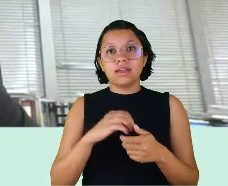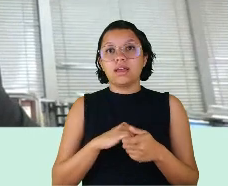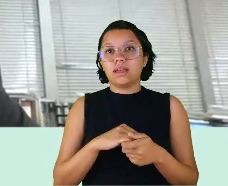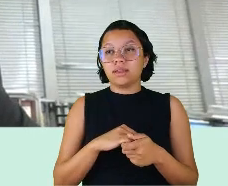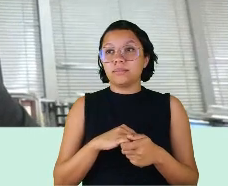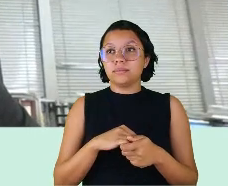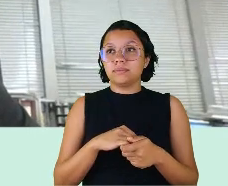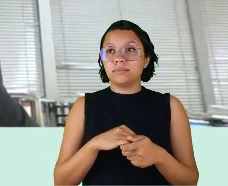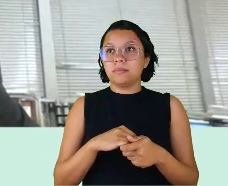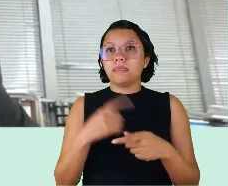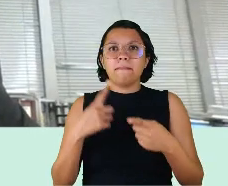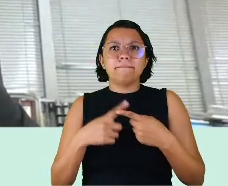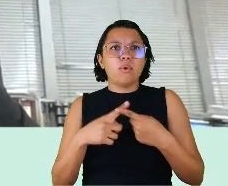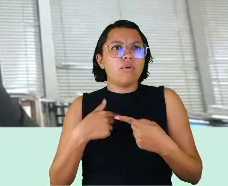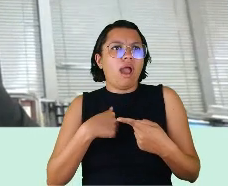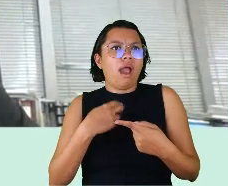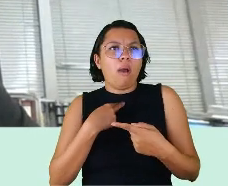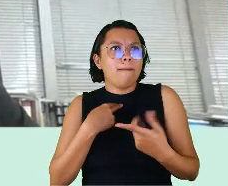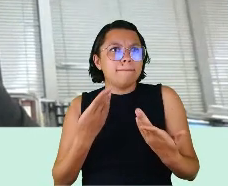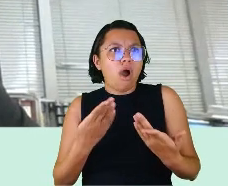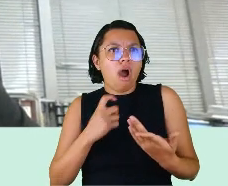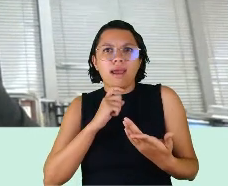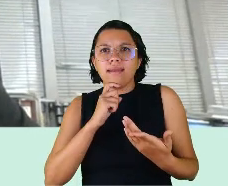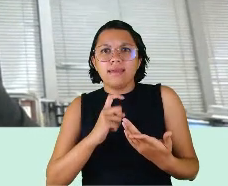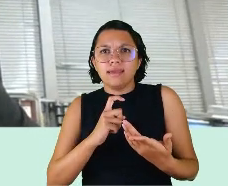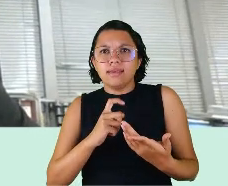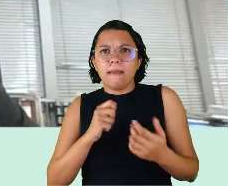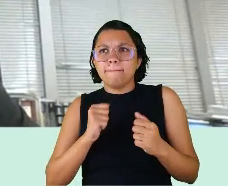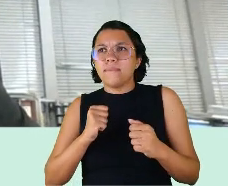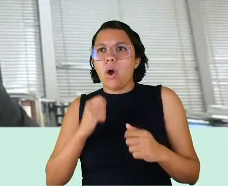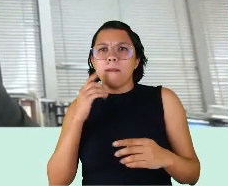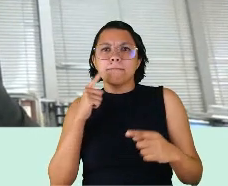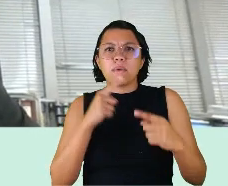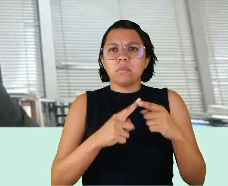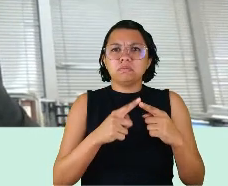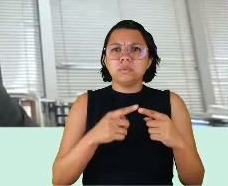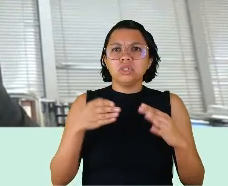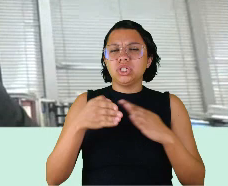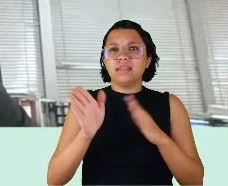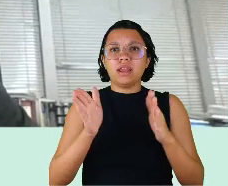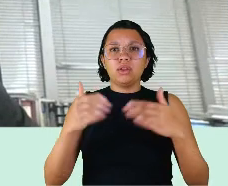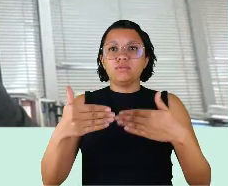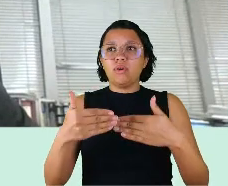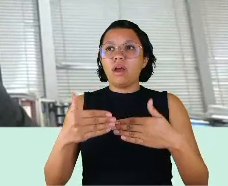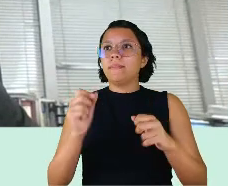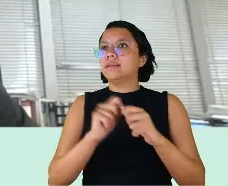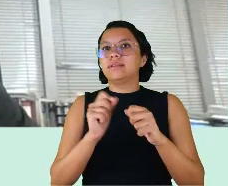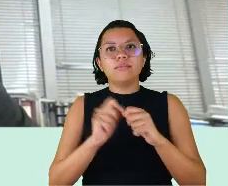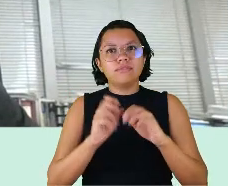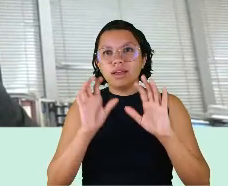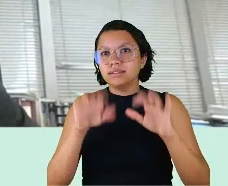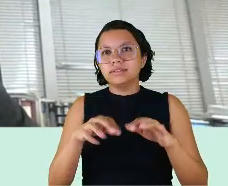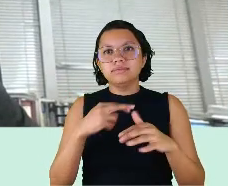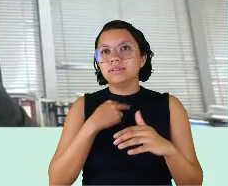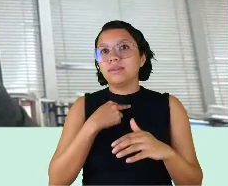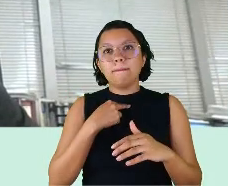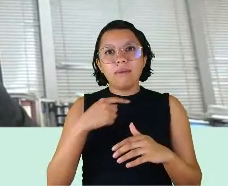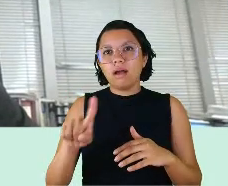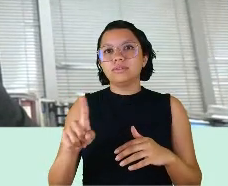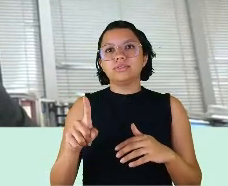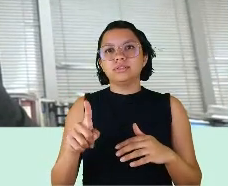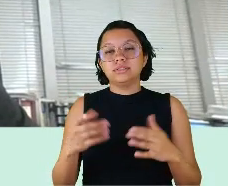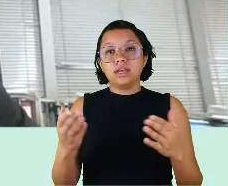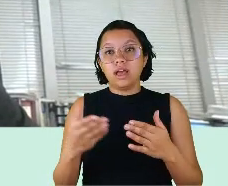vá. Mas por que eu não posso? Ninguém pode me proibir de entrar no fórum. Mas não faça isso, você não pode